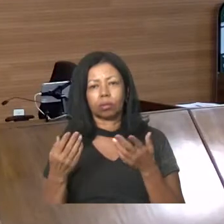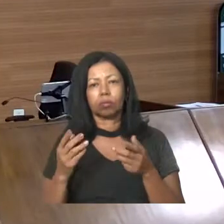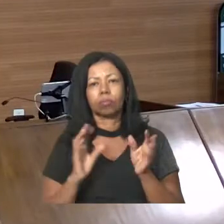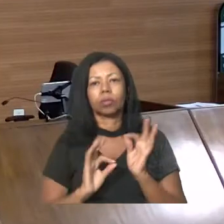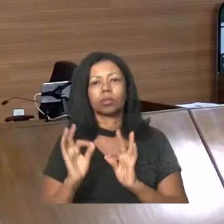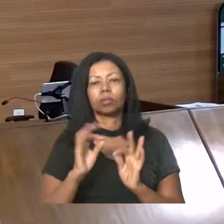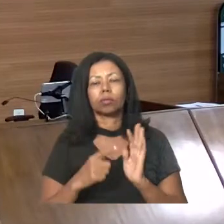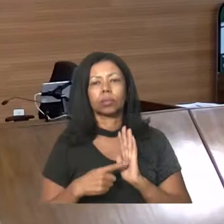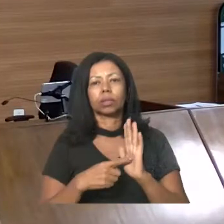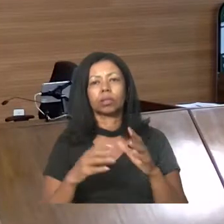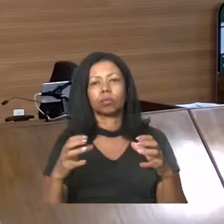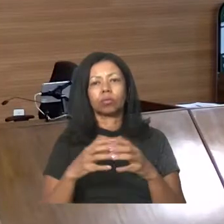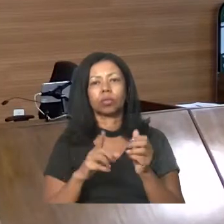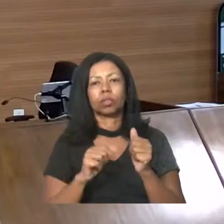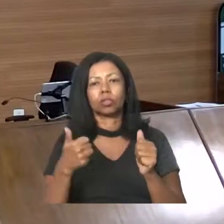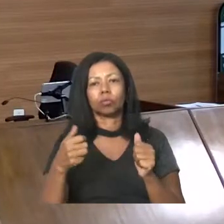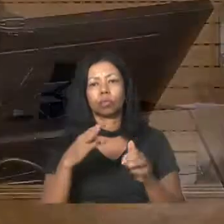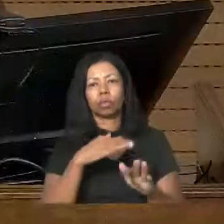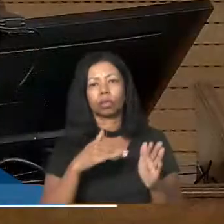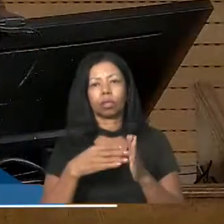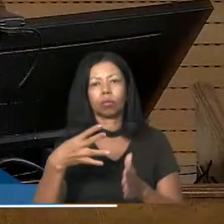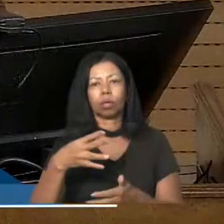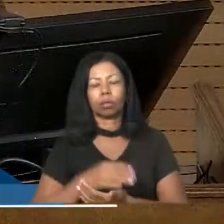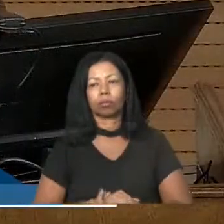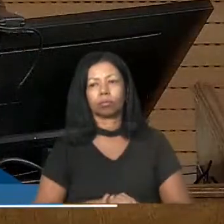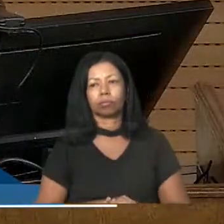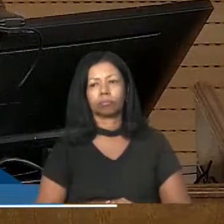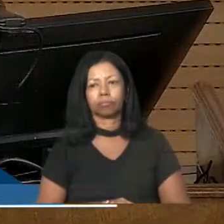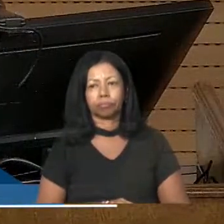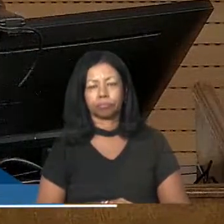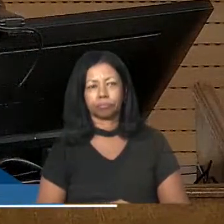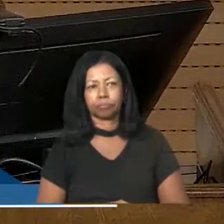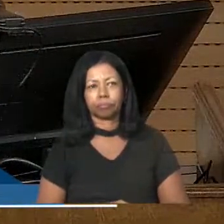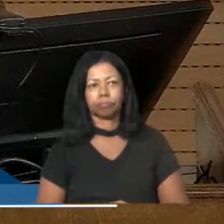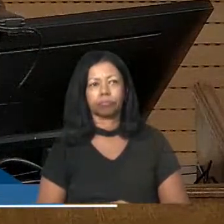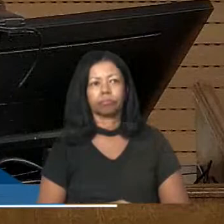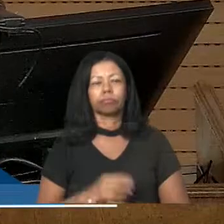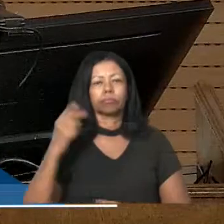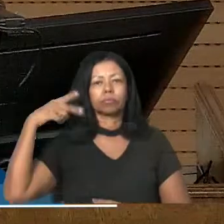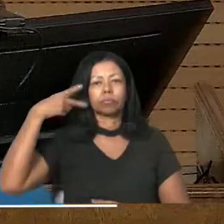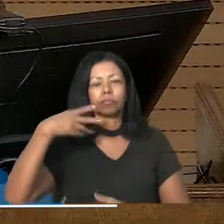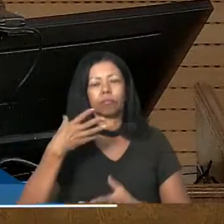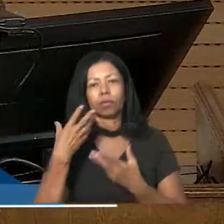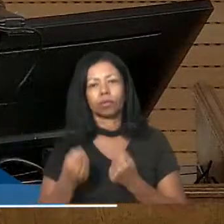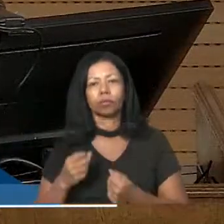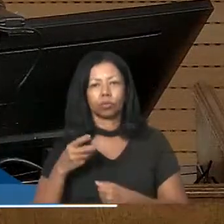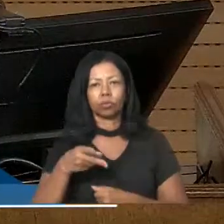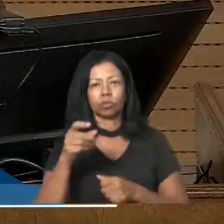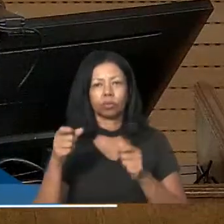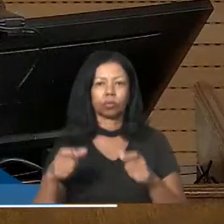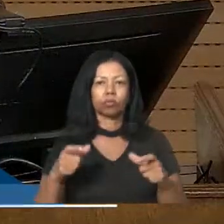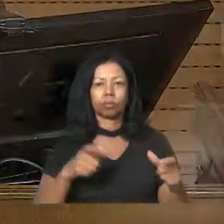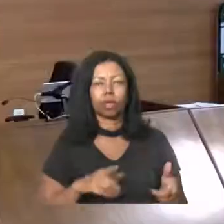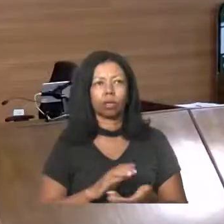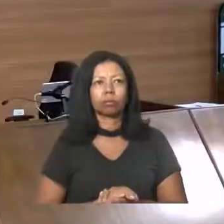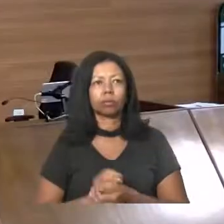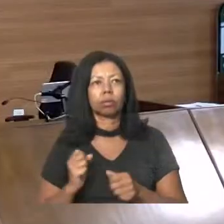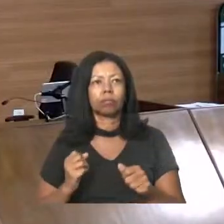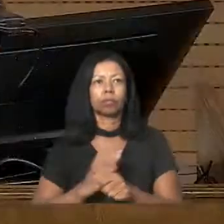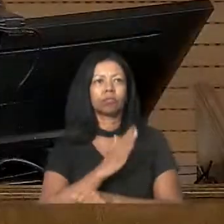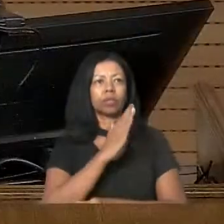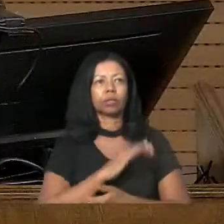projeto fosse apreciado em grupo do artigo 1º ao 4º. Submeto plenário, questão de ordem, vereador Sérgio Calçados. Vereadores que forem pela aprovação, permaneçam como se encontram.